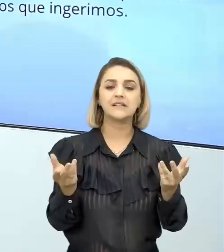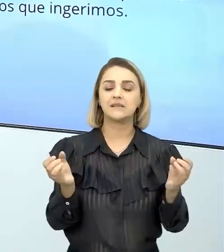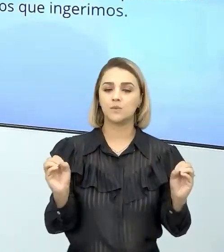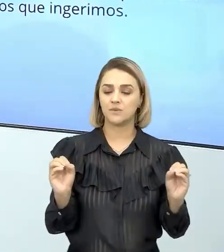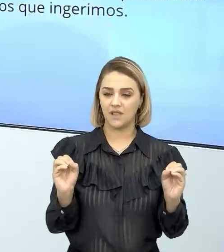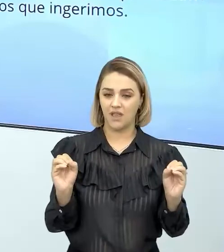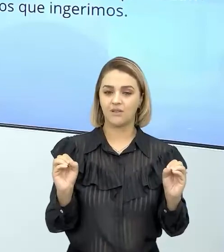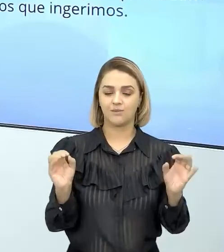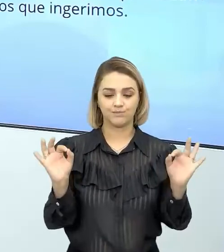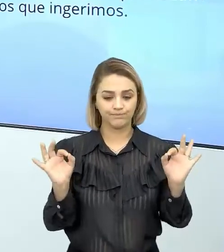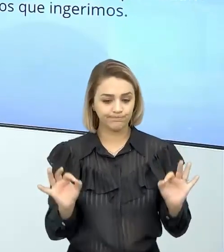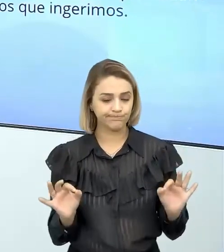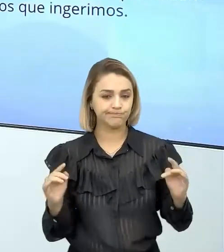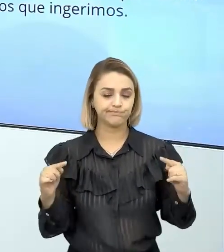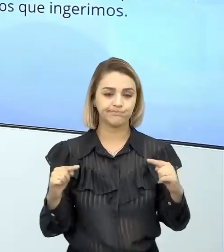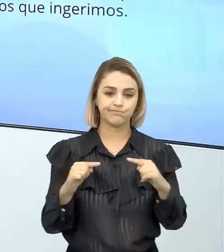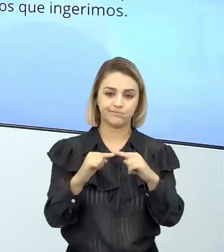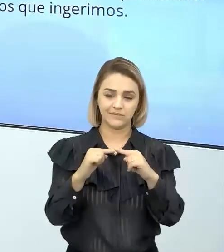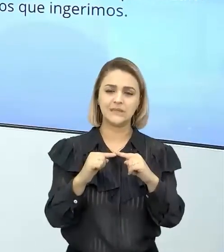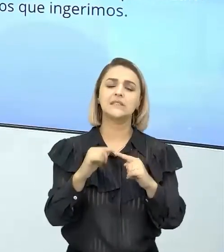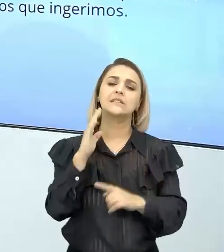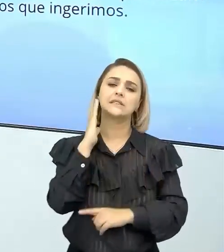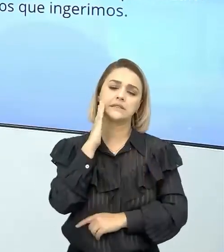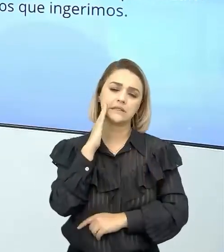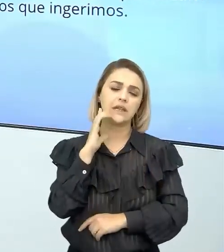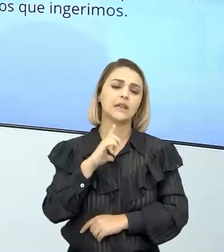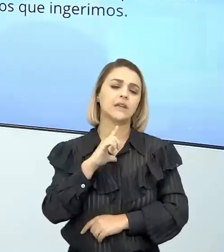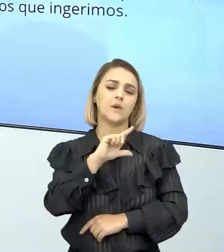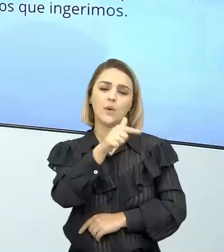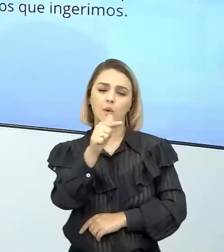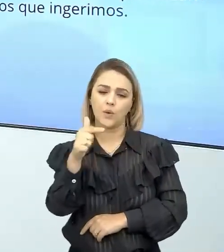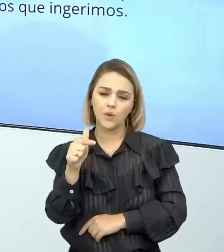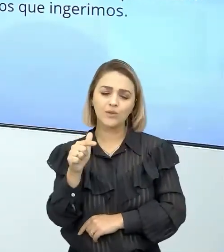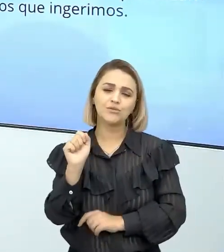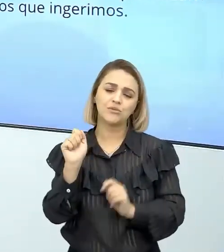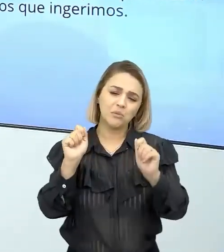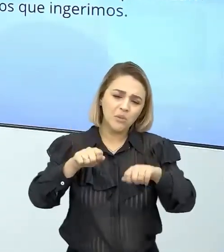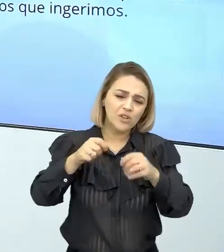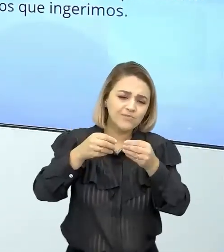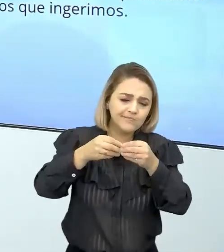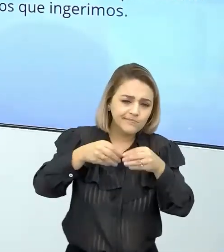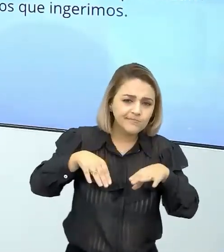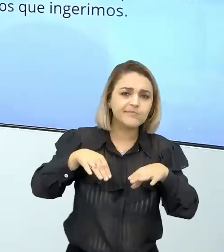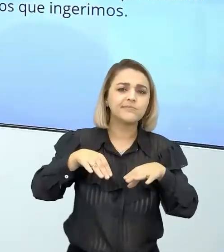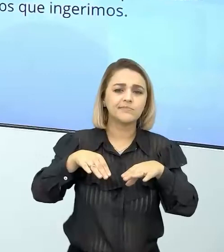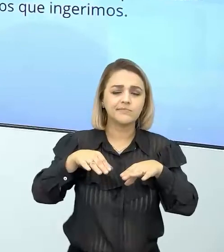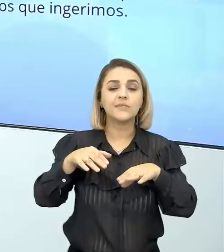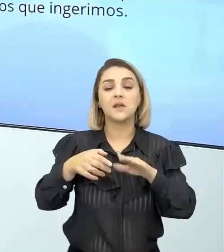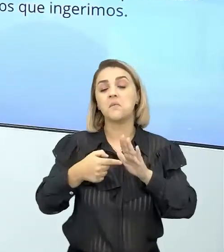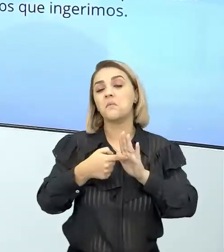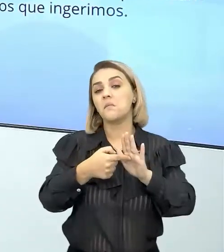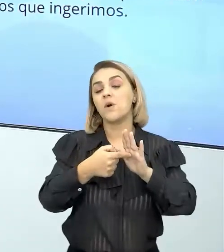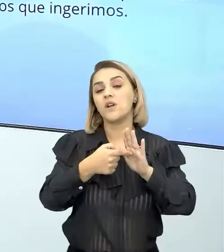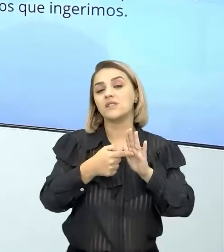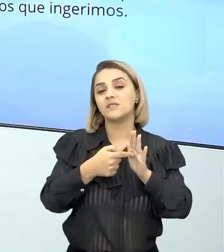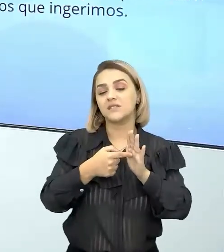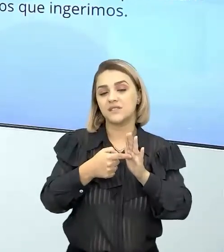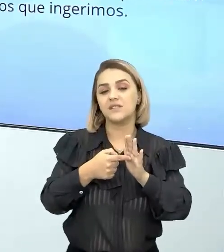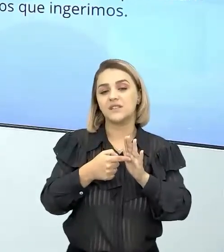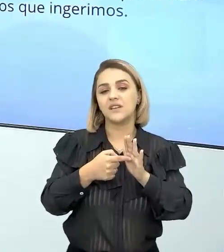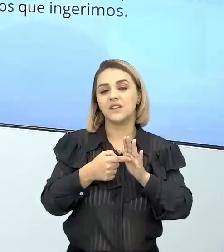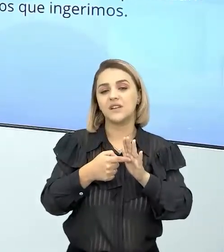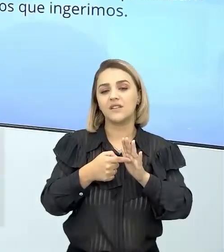equilíbrio químico. Existem outros casos, né? Onde esse equilíbrio pode ser perturbado e nós chamamos isso daí de princípio de